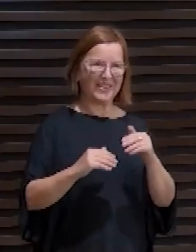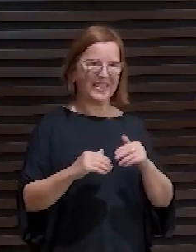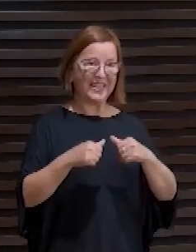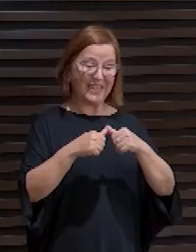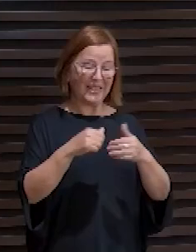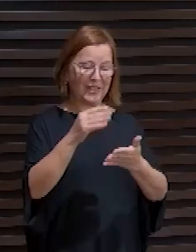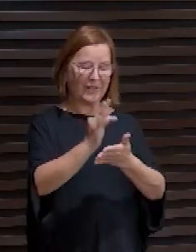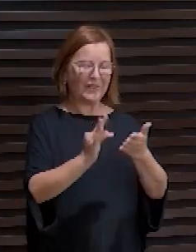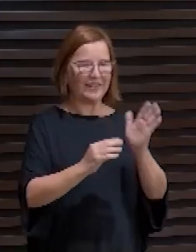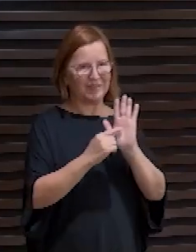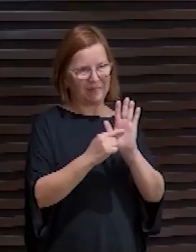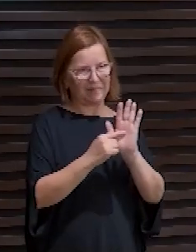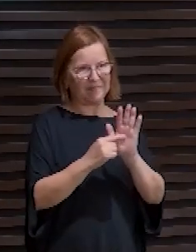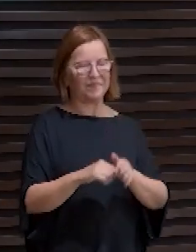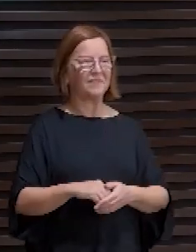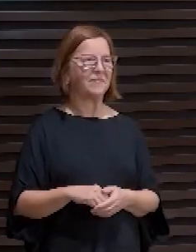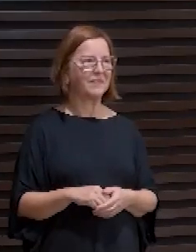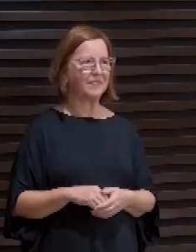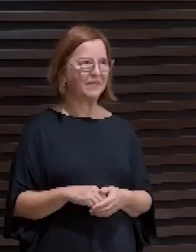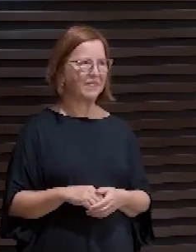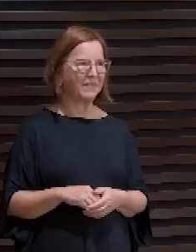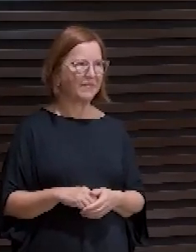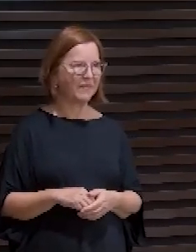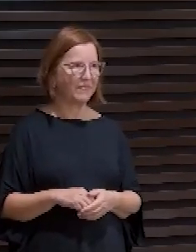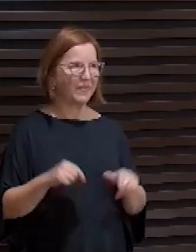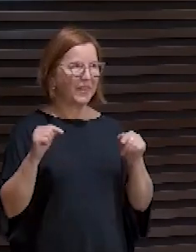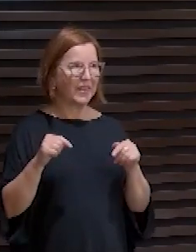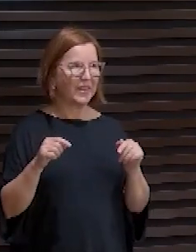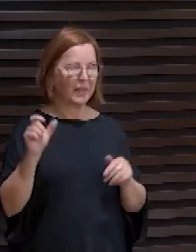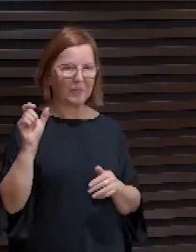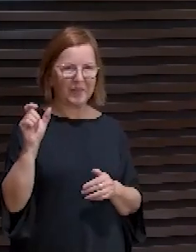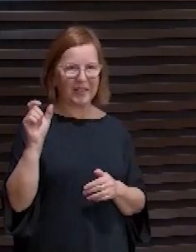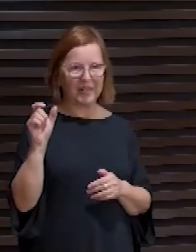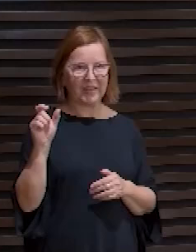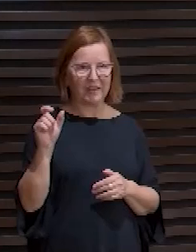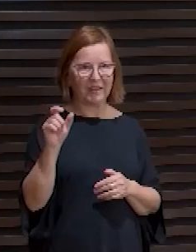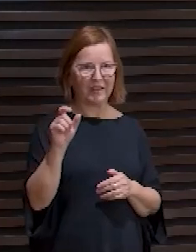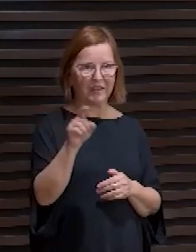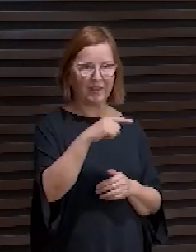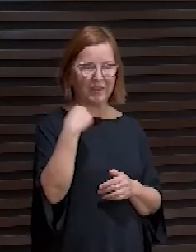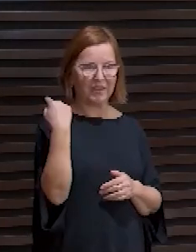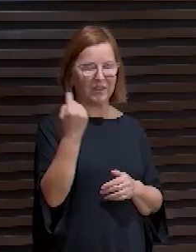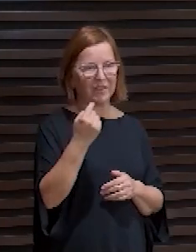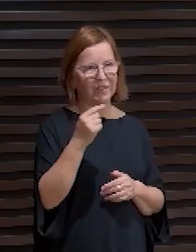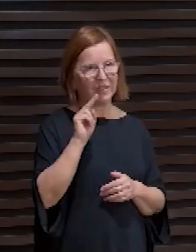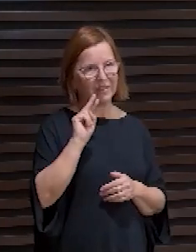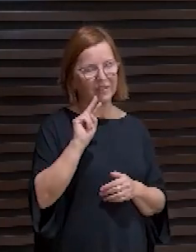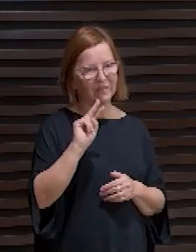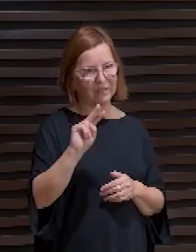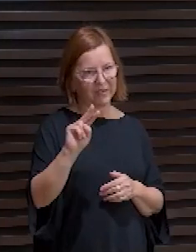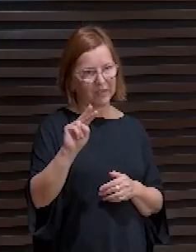nos dizendo. E aqui, a palavra que nós vemos nessa ênfase,